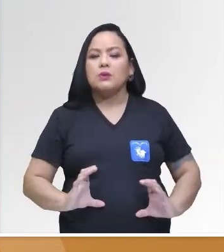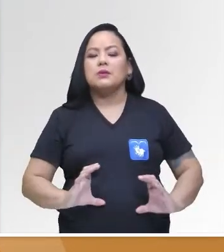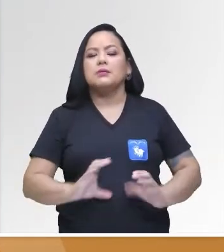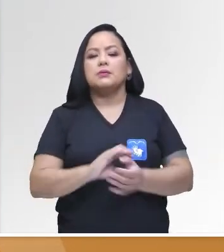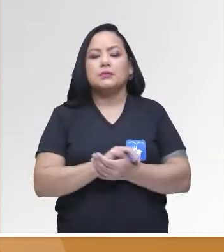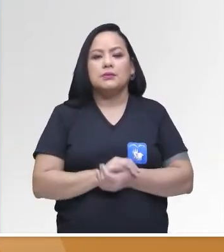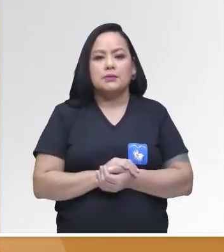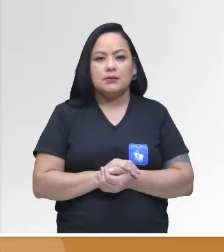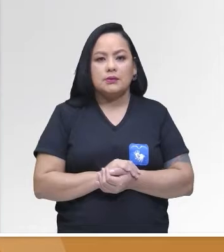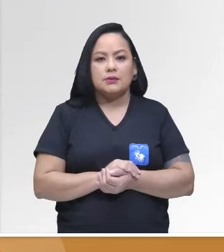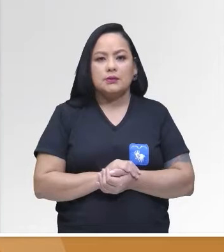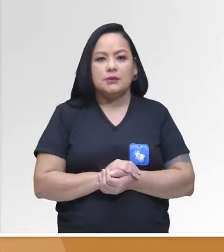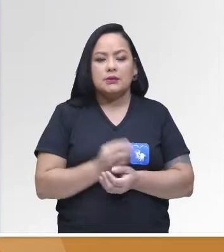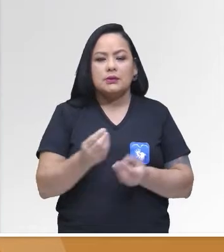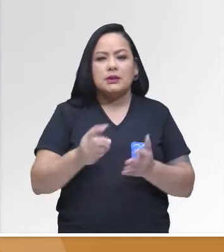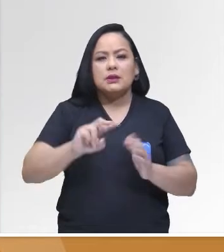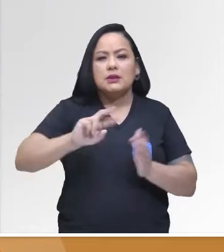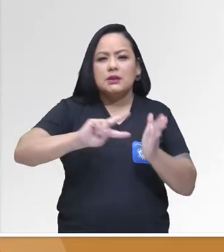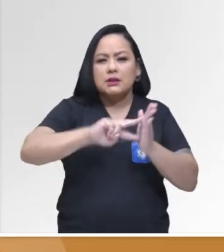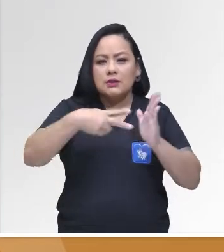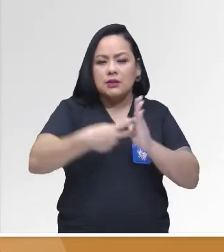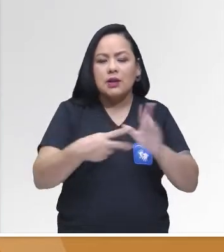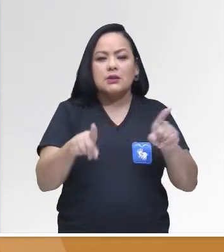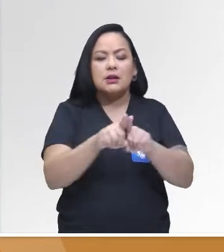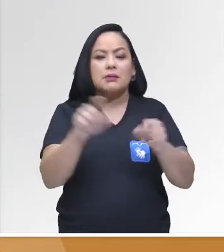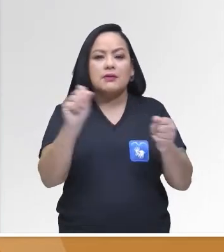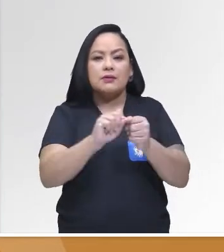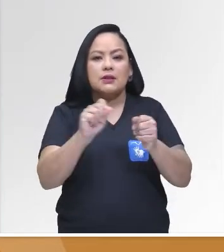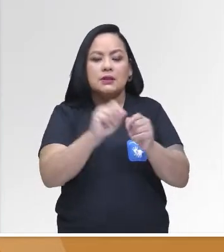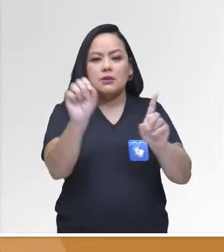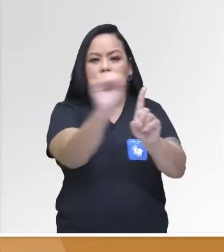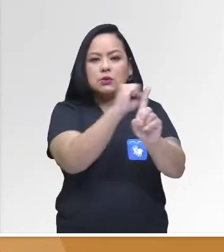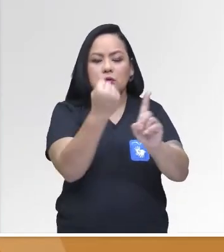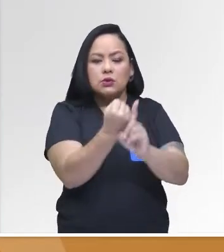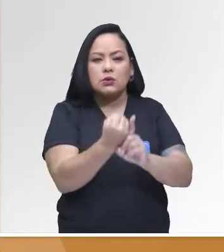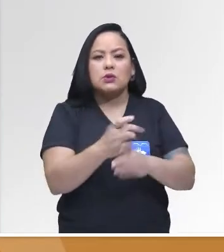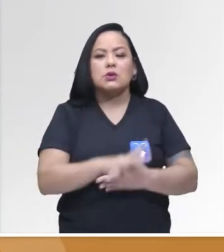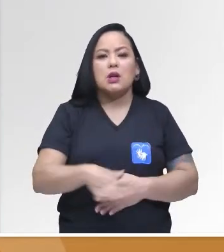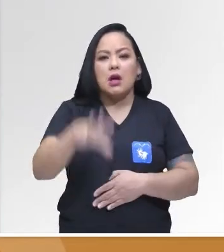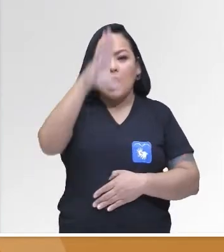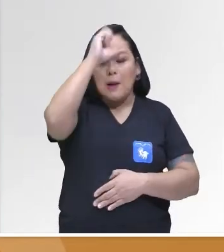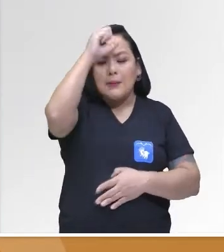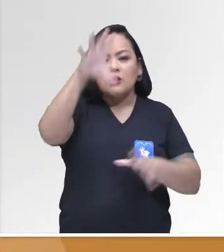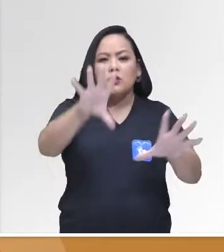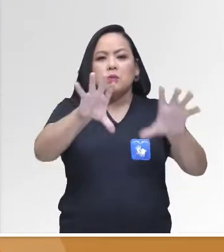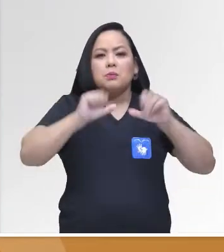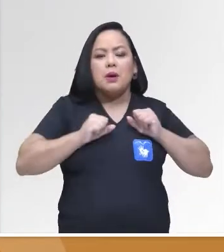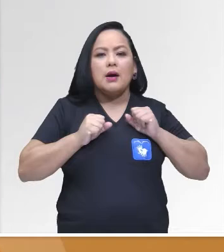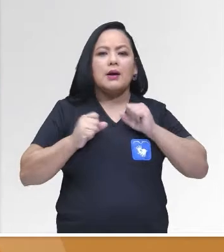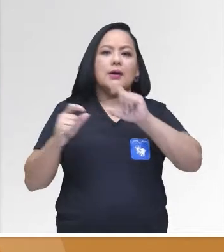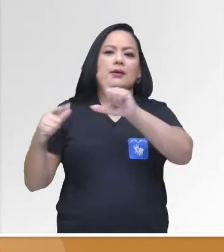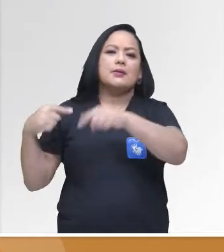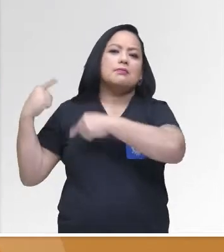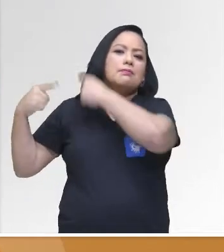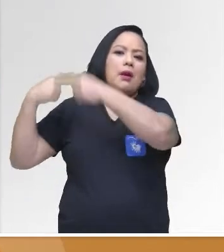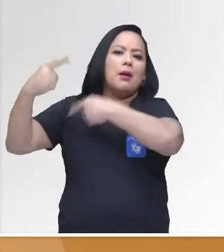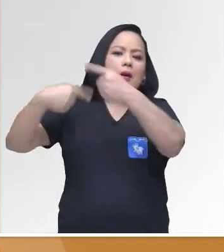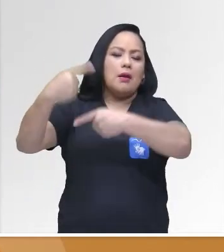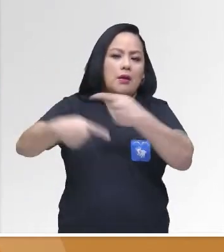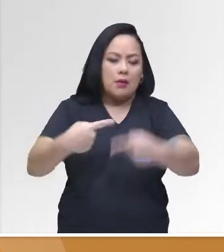comportamentos, símbolos e práticas sociais, apreendidos de geração em